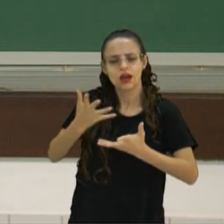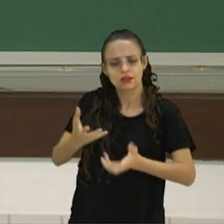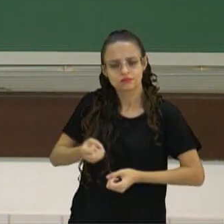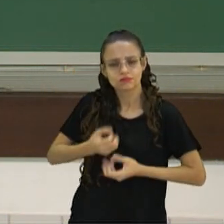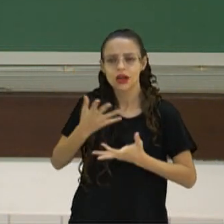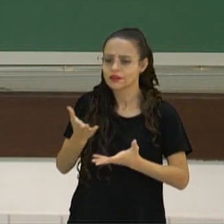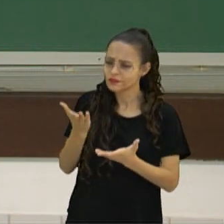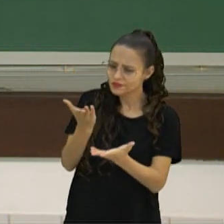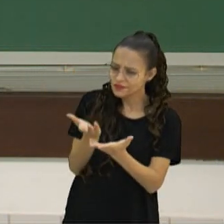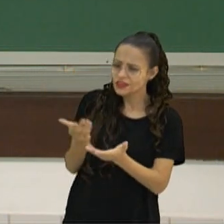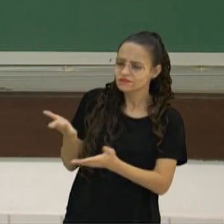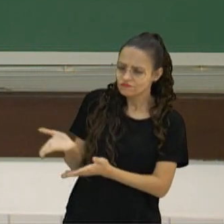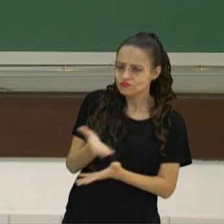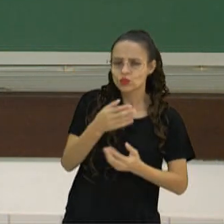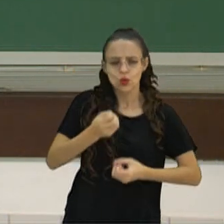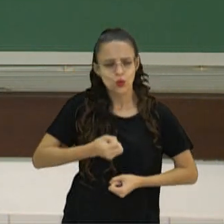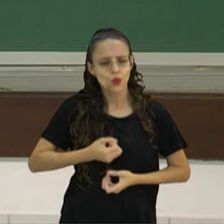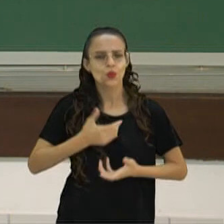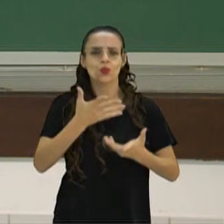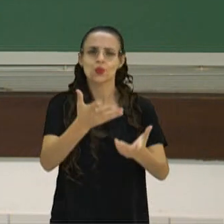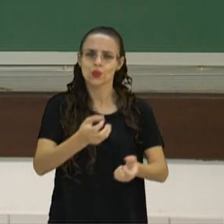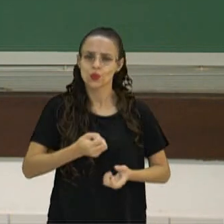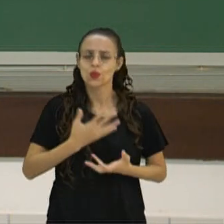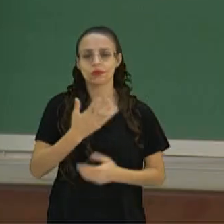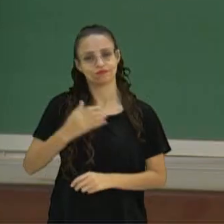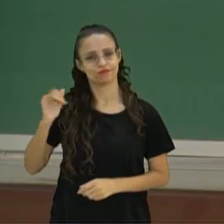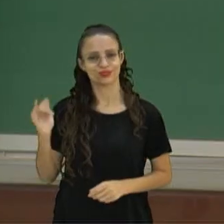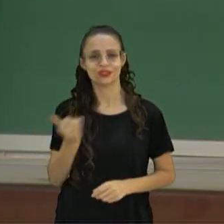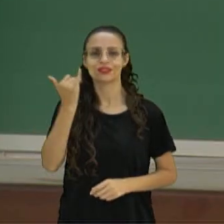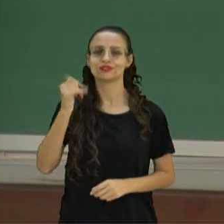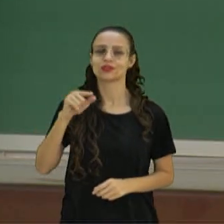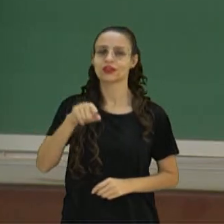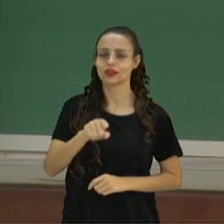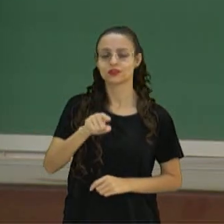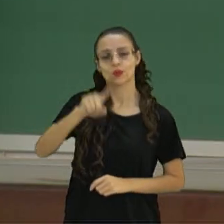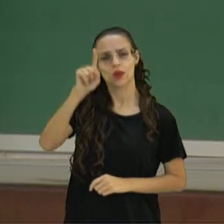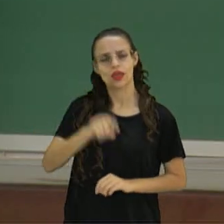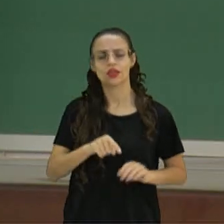se expressando, ser espontâneo, né? Tudo isso daí são